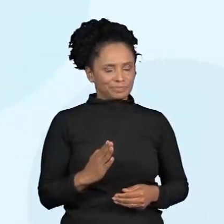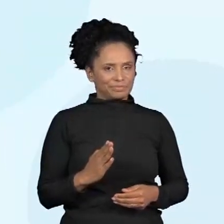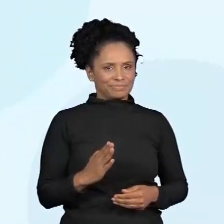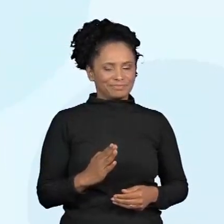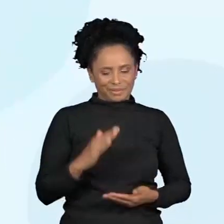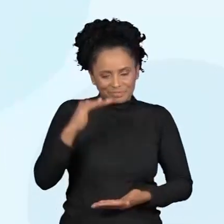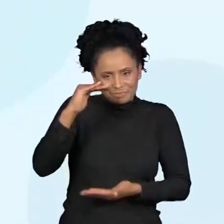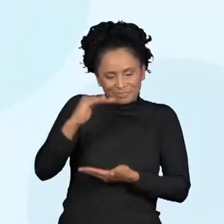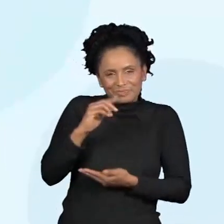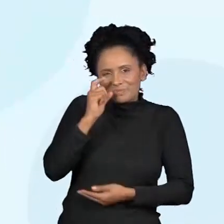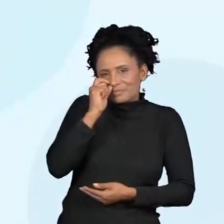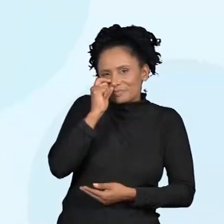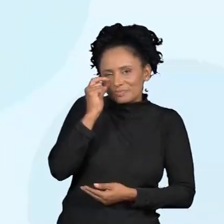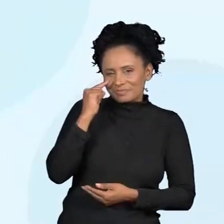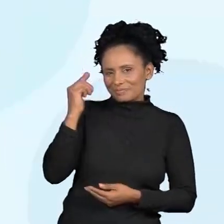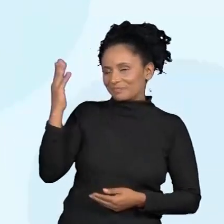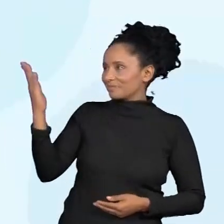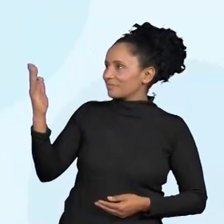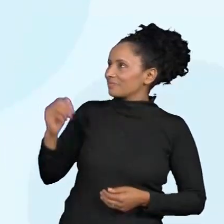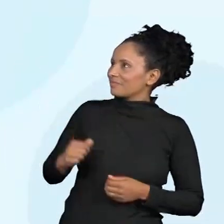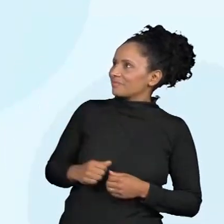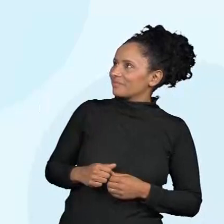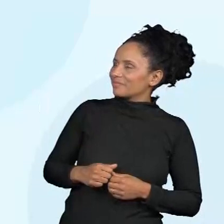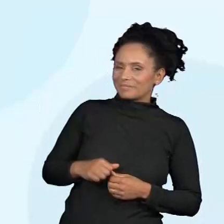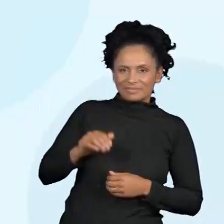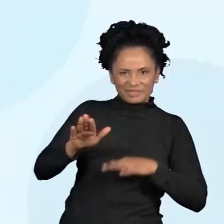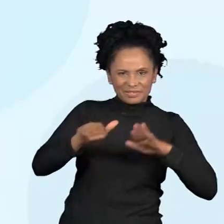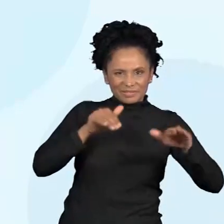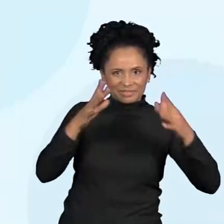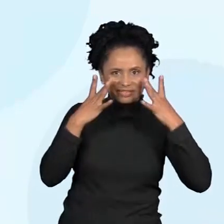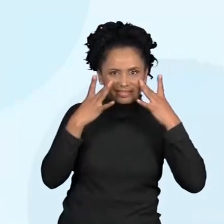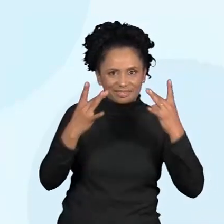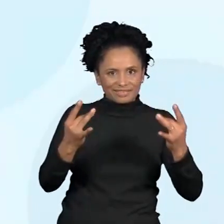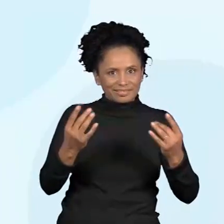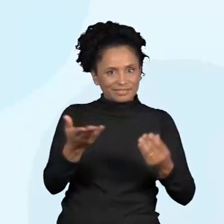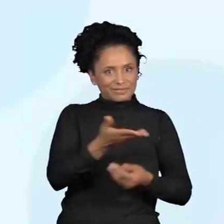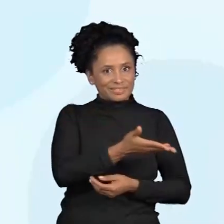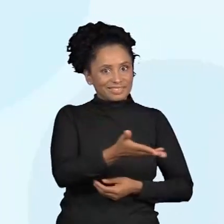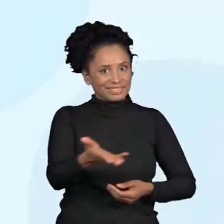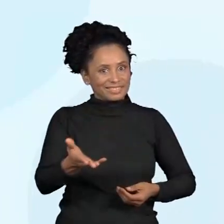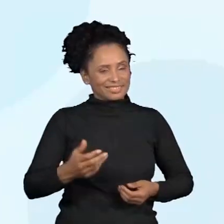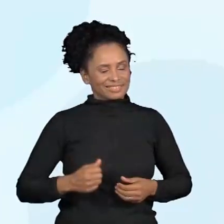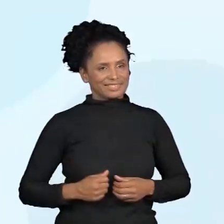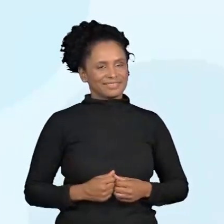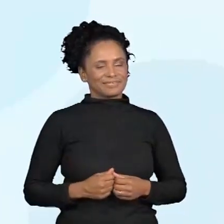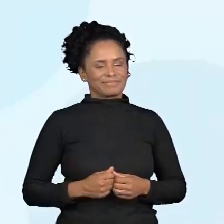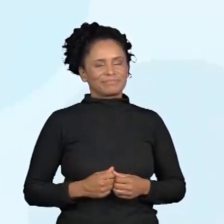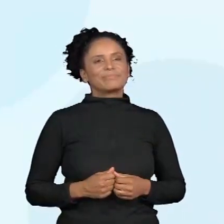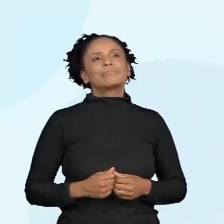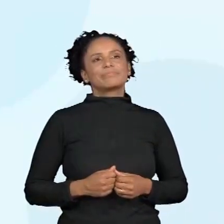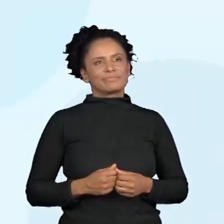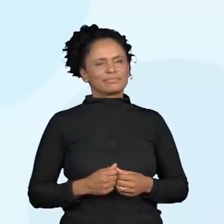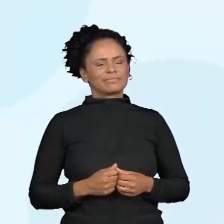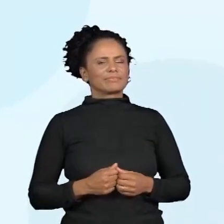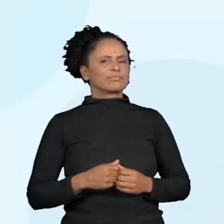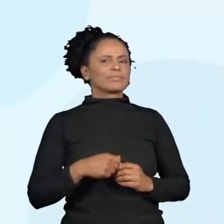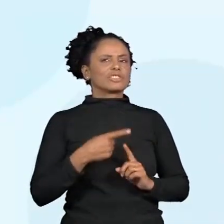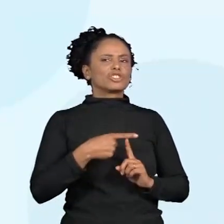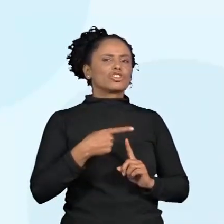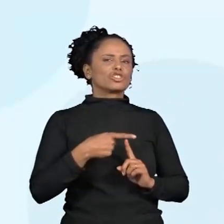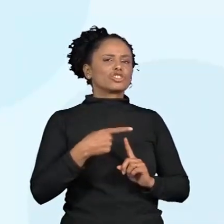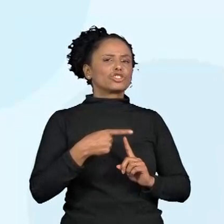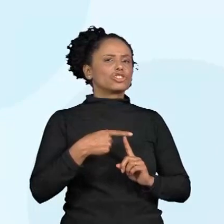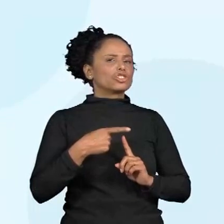Sebazito já está fazendo um chamado aqui para vocês. Que tipo de transportes temos